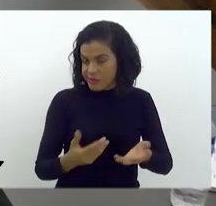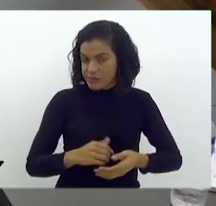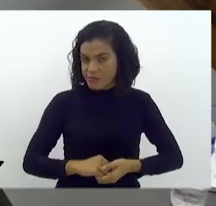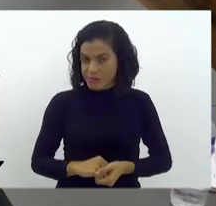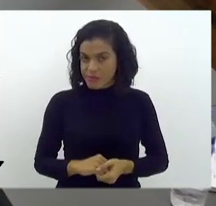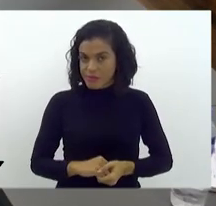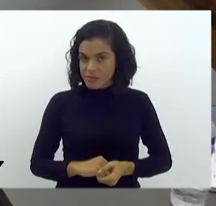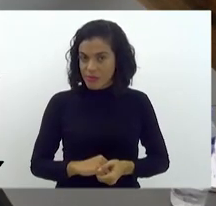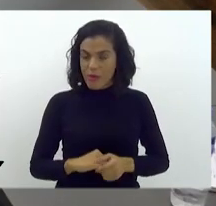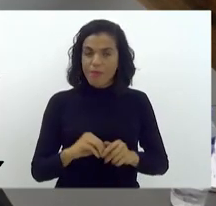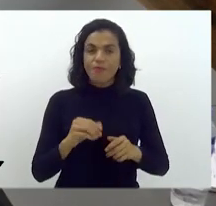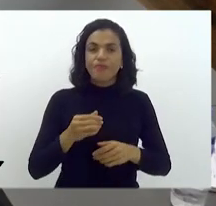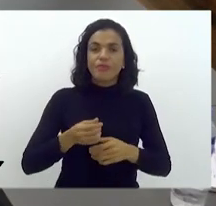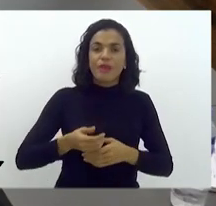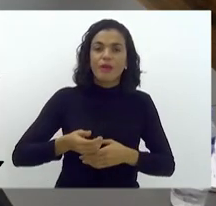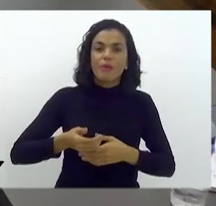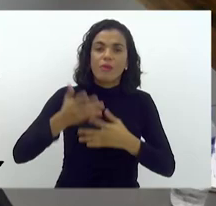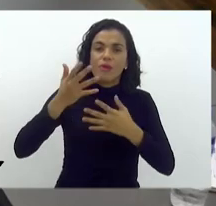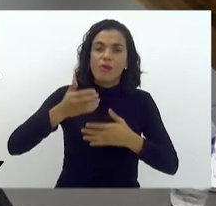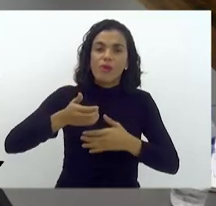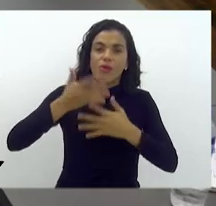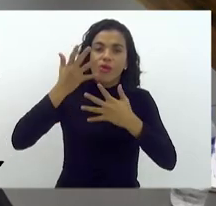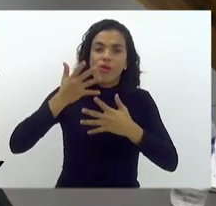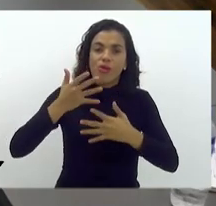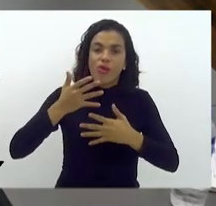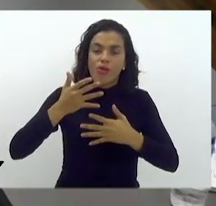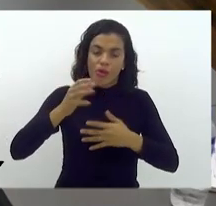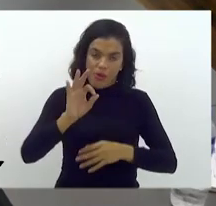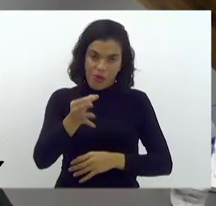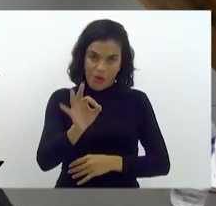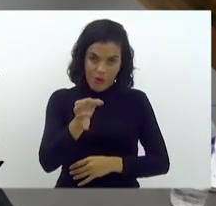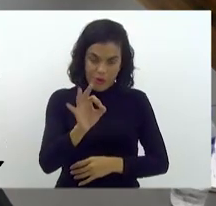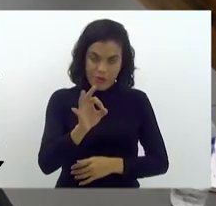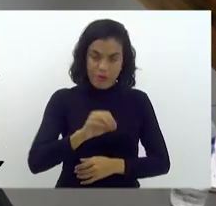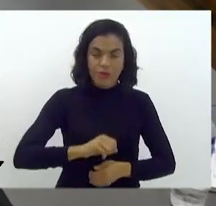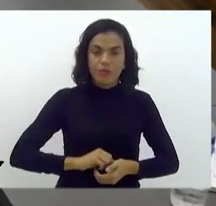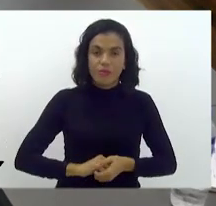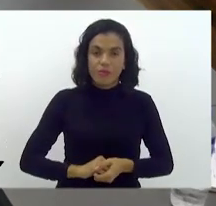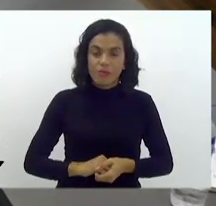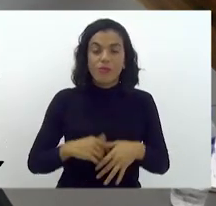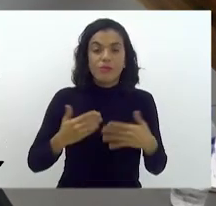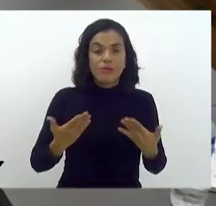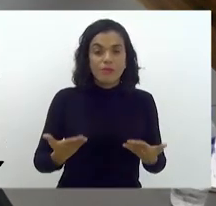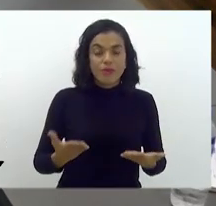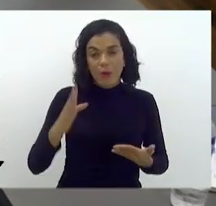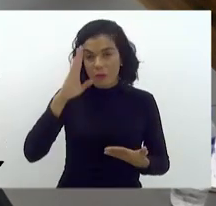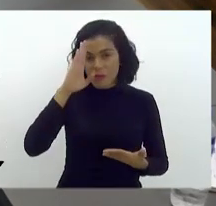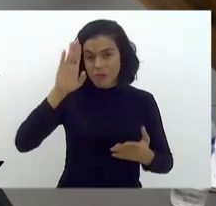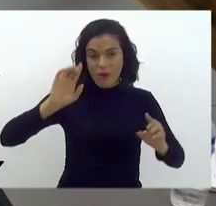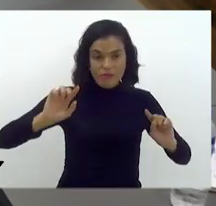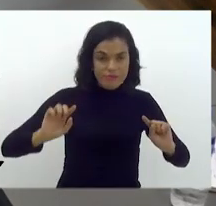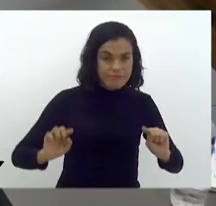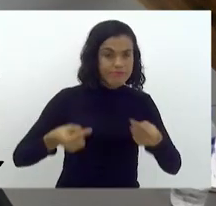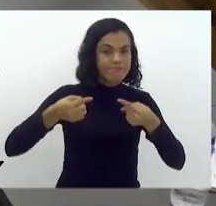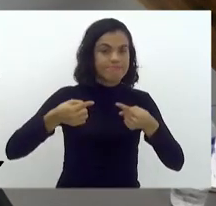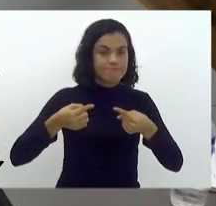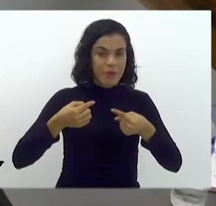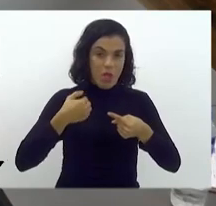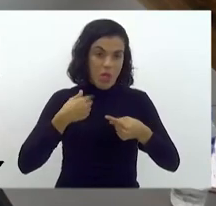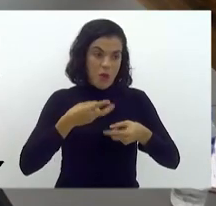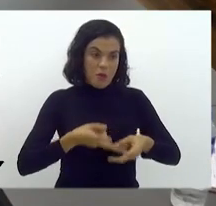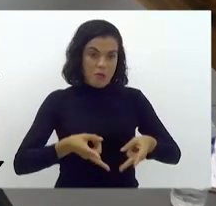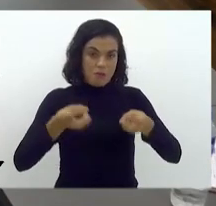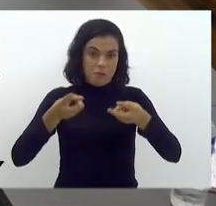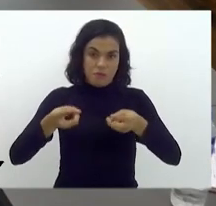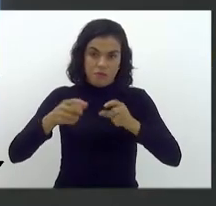no objetivo não lá no final depois de todos esses lados Então os principais desafios que ao meu ver